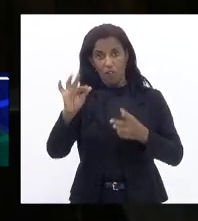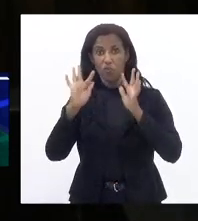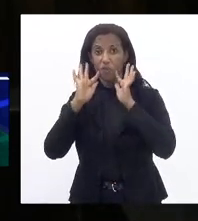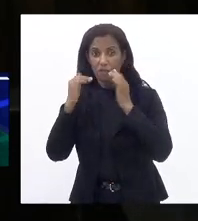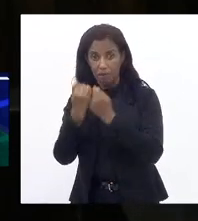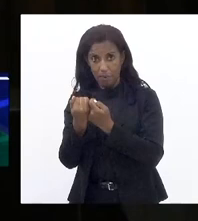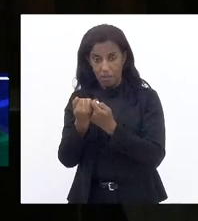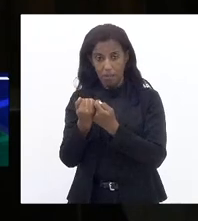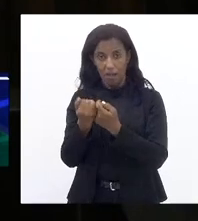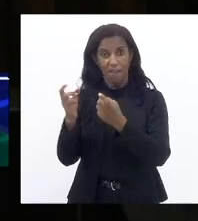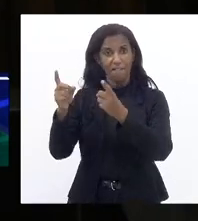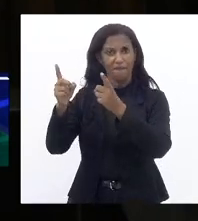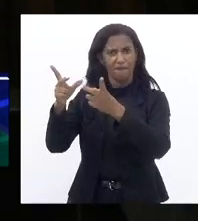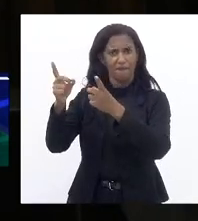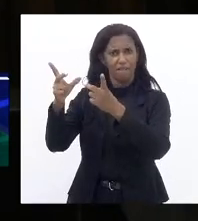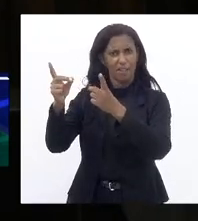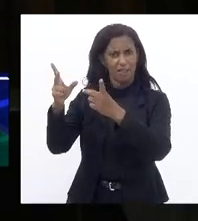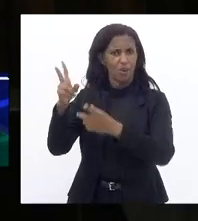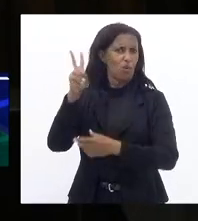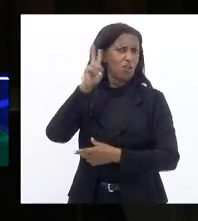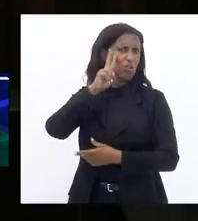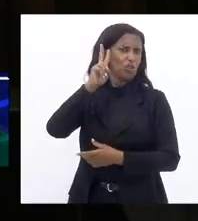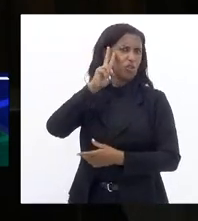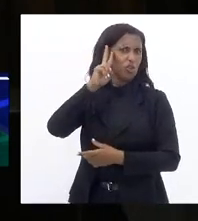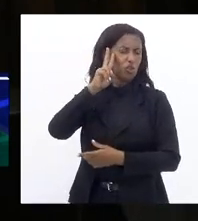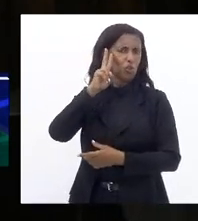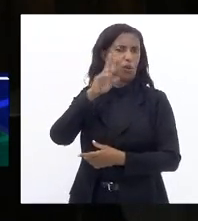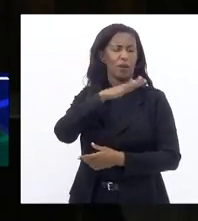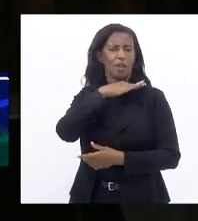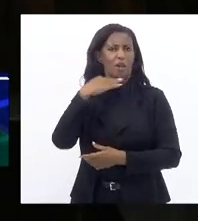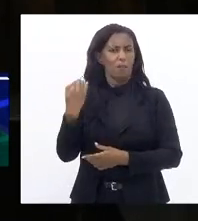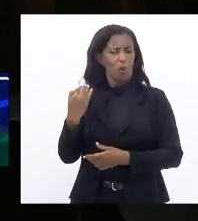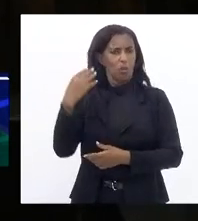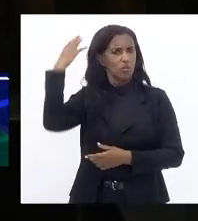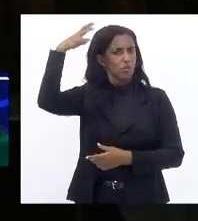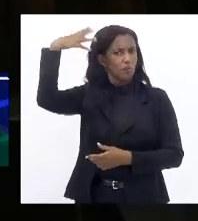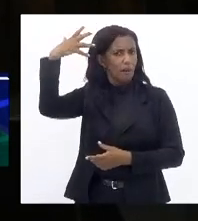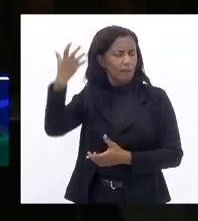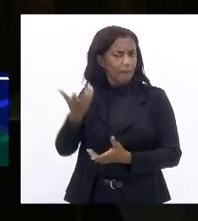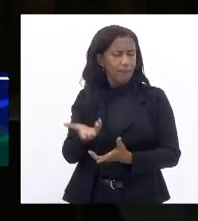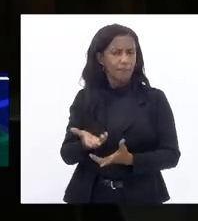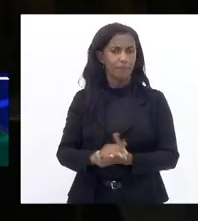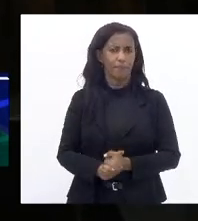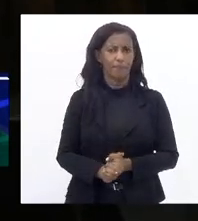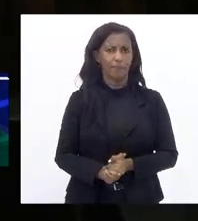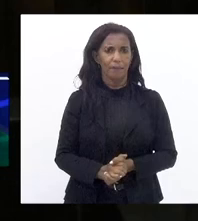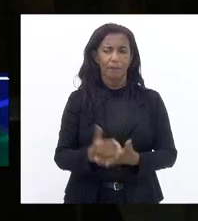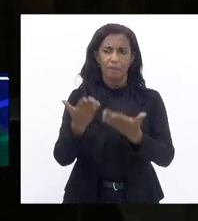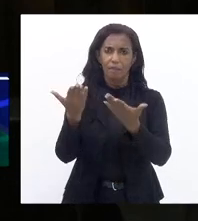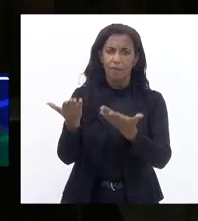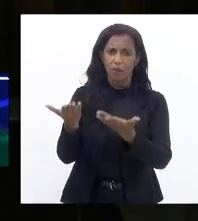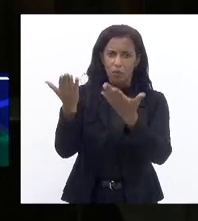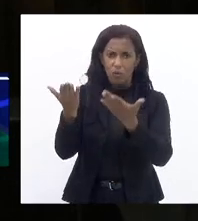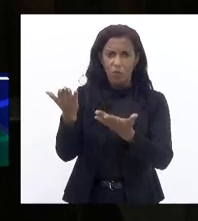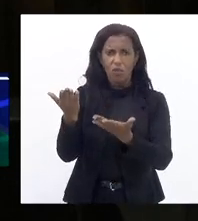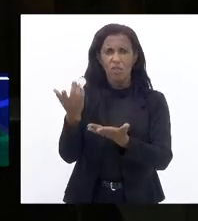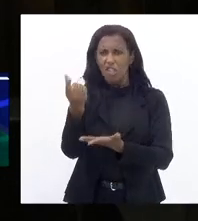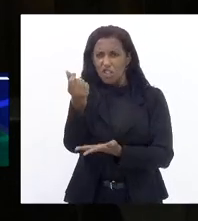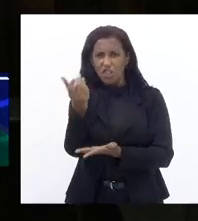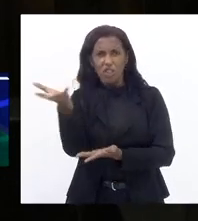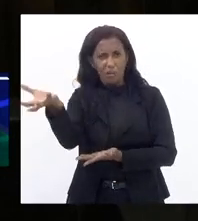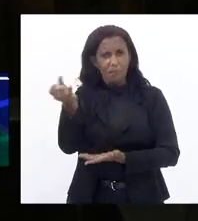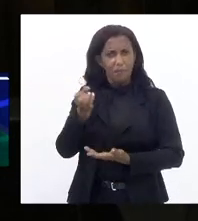para vender a alma, a história, o cadáver de Marielle Franco? Vossa Excelência levou alguma